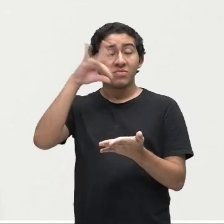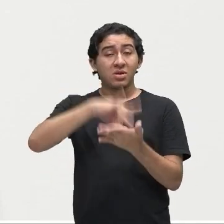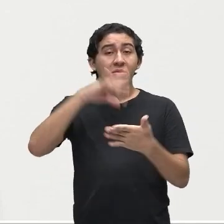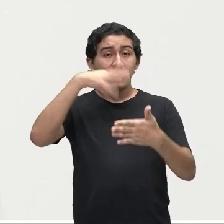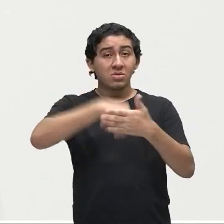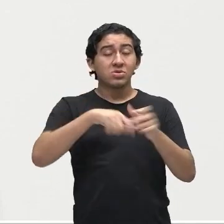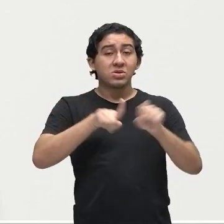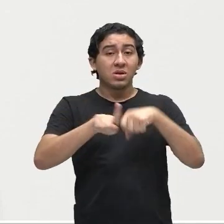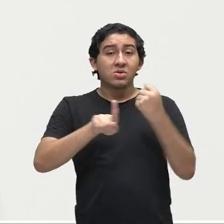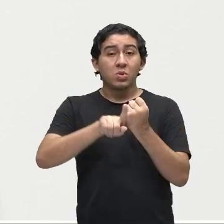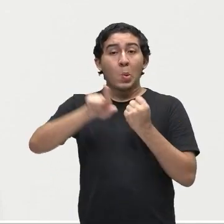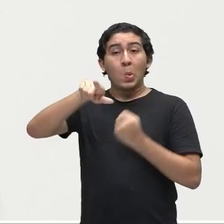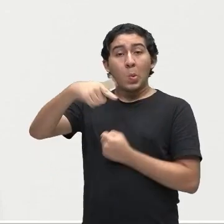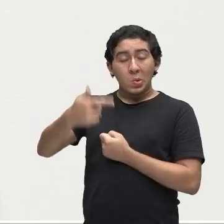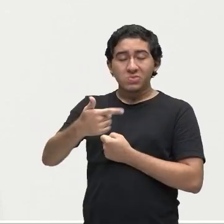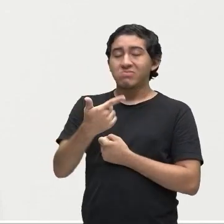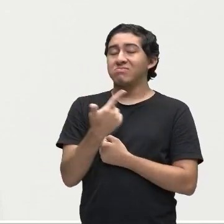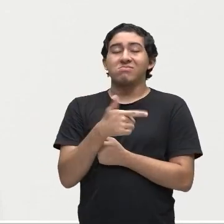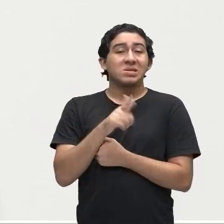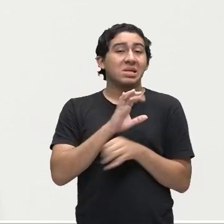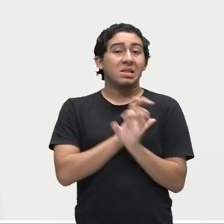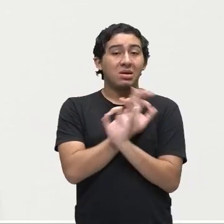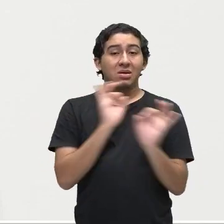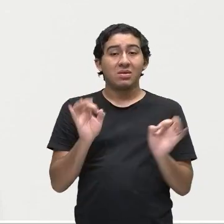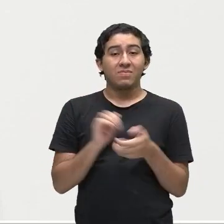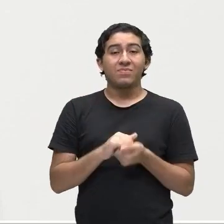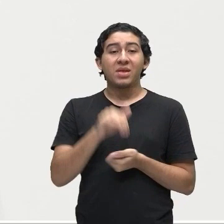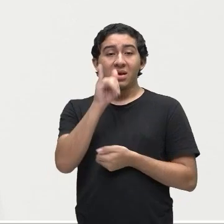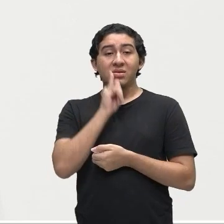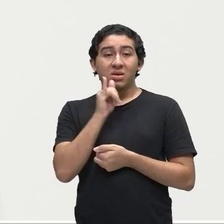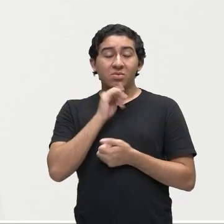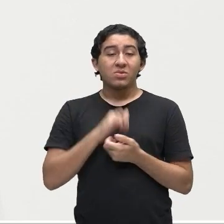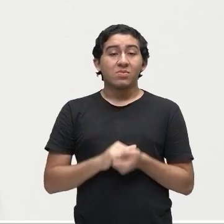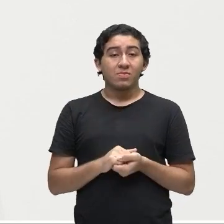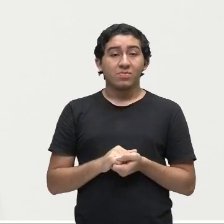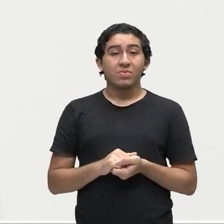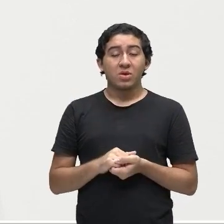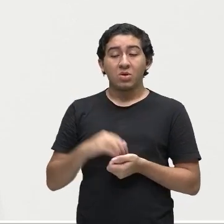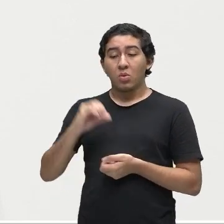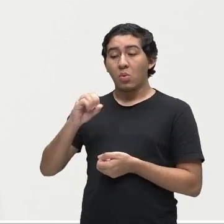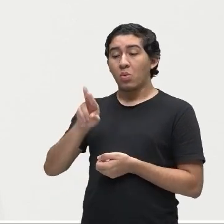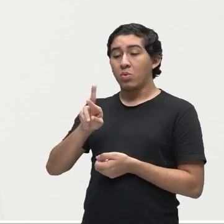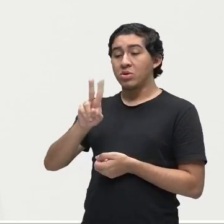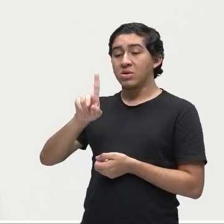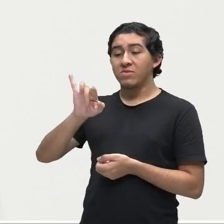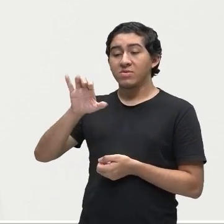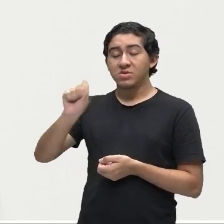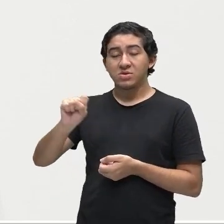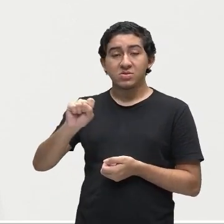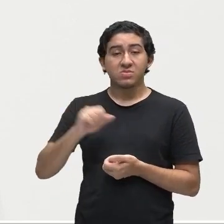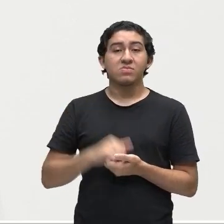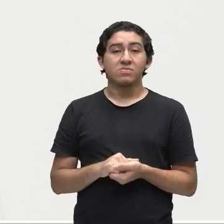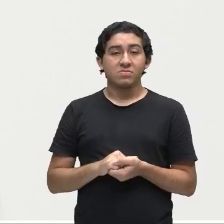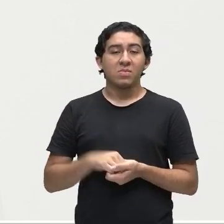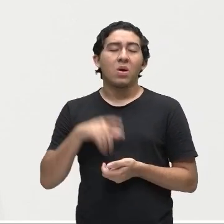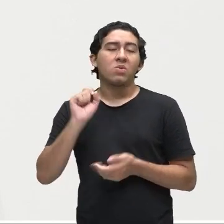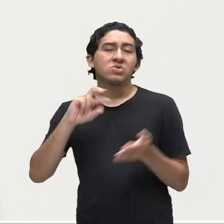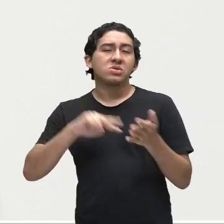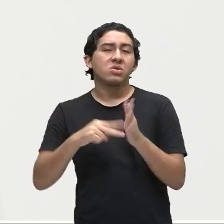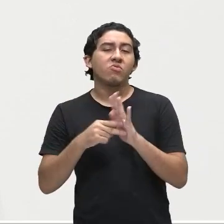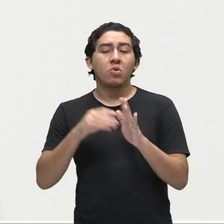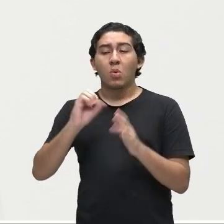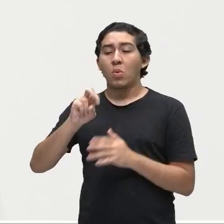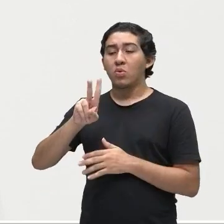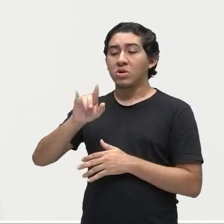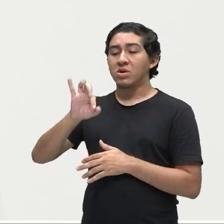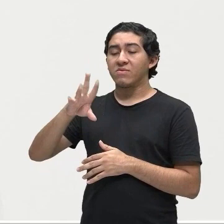sociedade, outros nem tanto, como por exemplo, o ofício de ourives. Ourives é aquele cara que trabalha